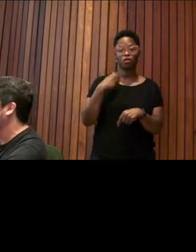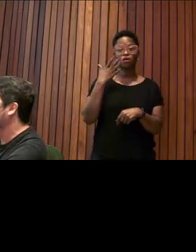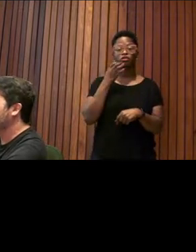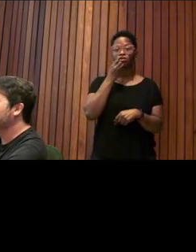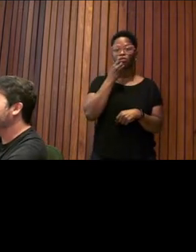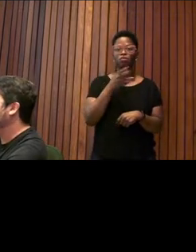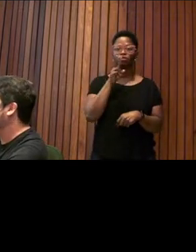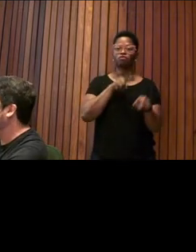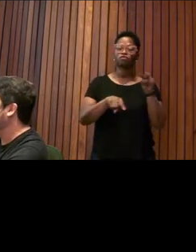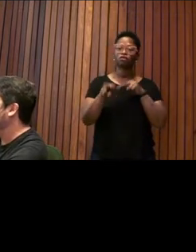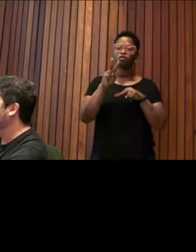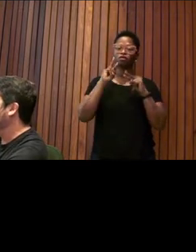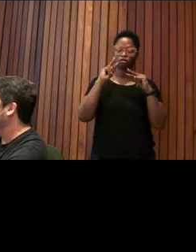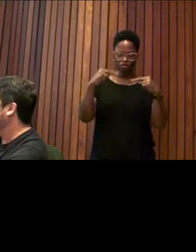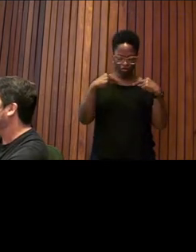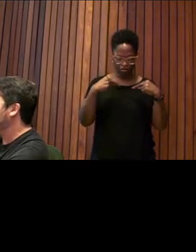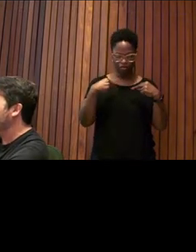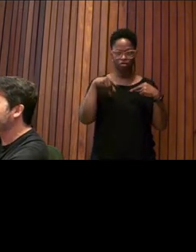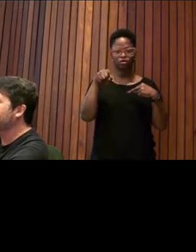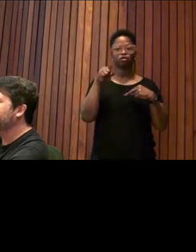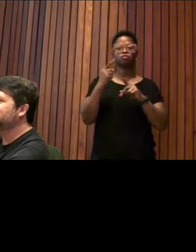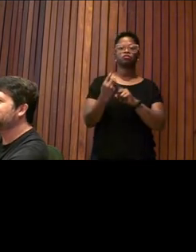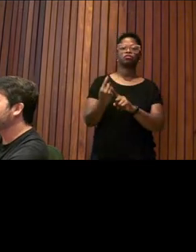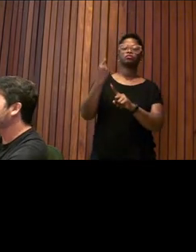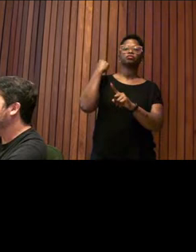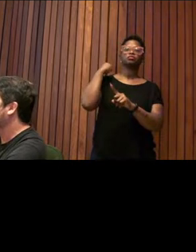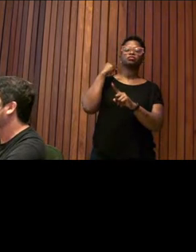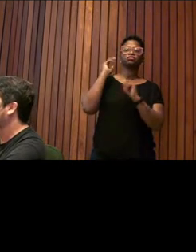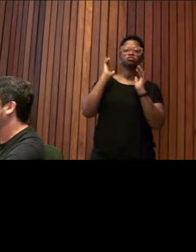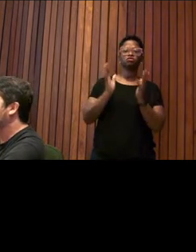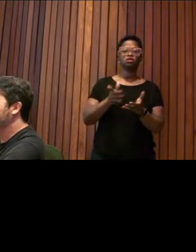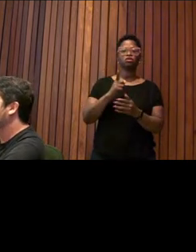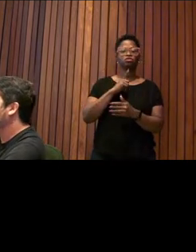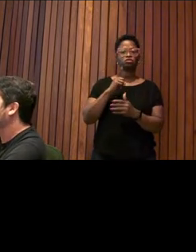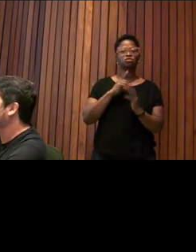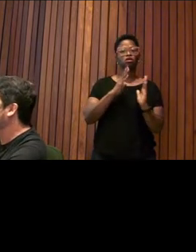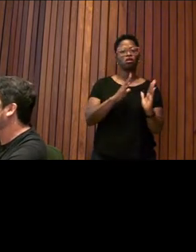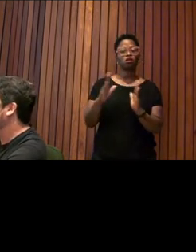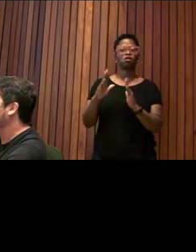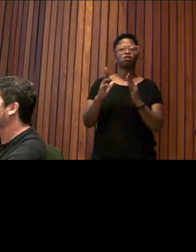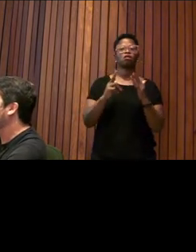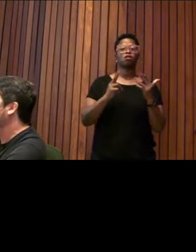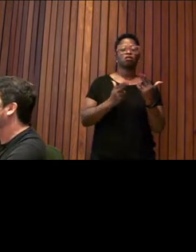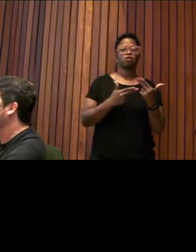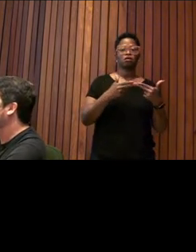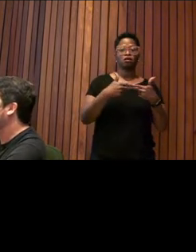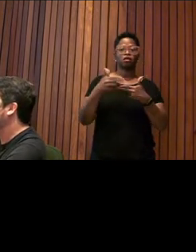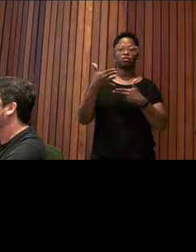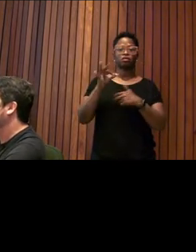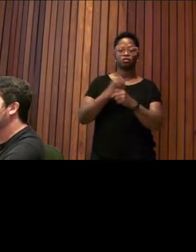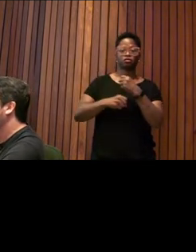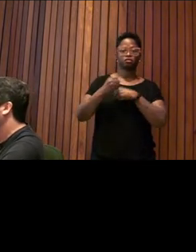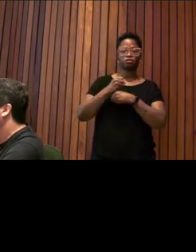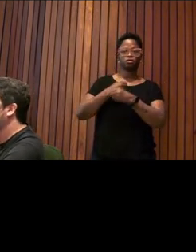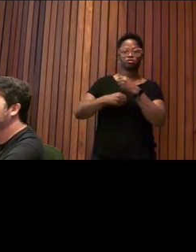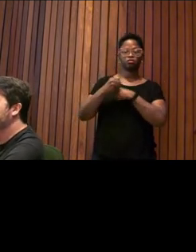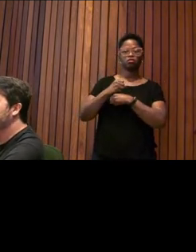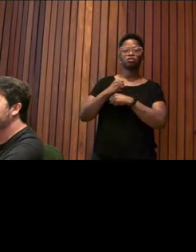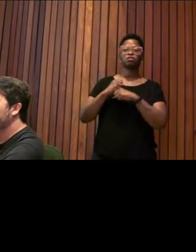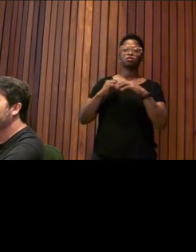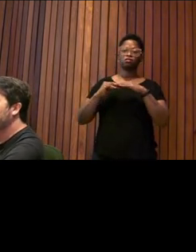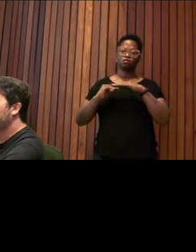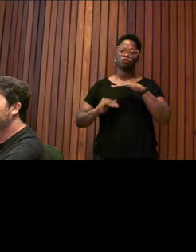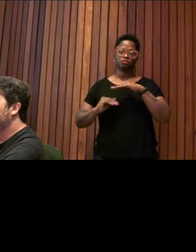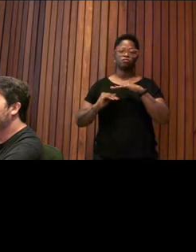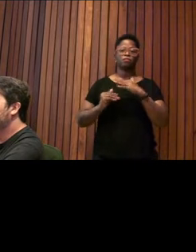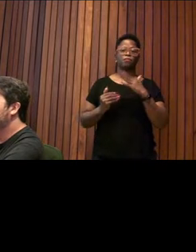bom se ver naquela época. Já parte das gravações foram feitas há 10 anos atrás, um pouco menos.